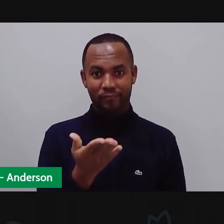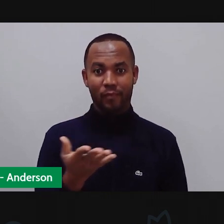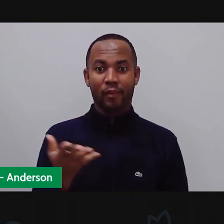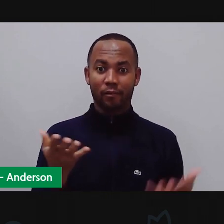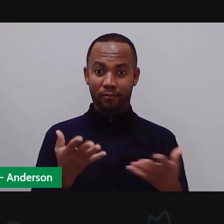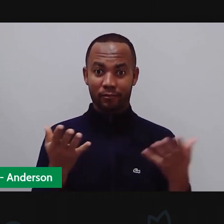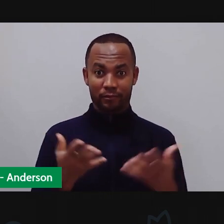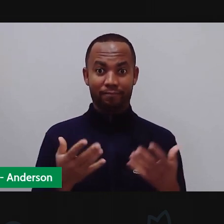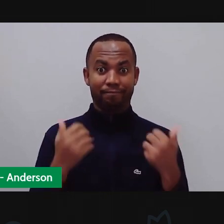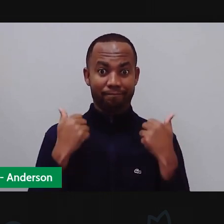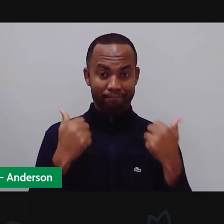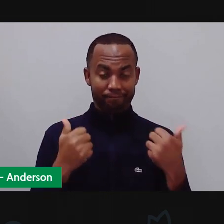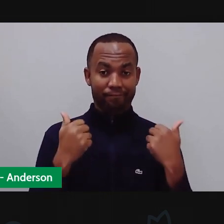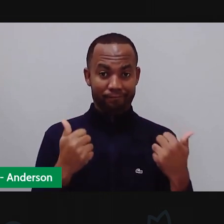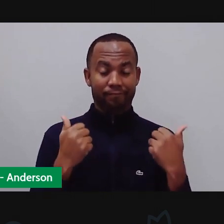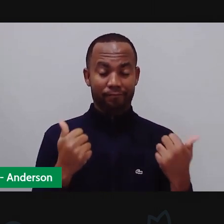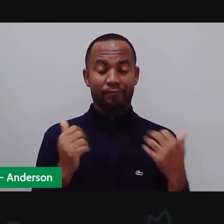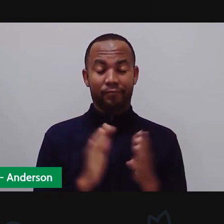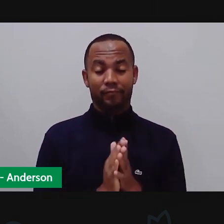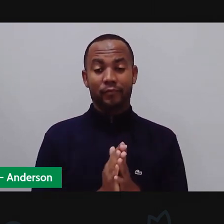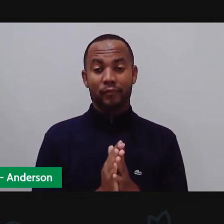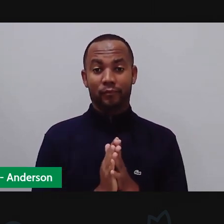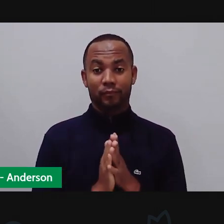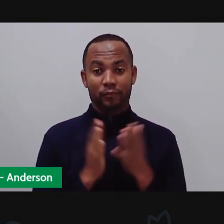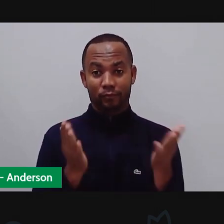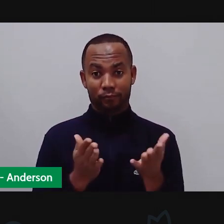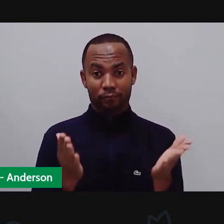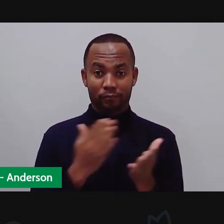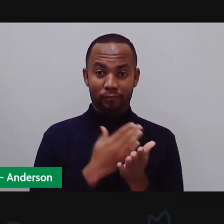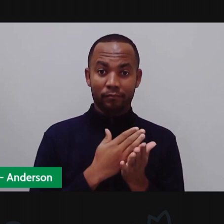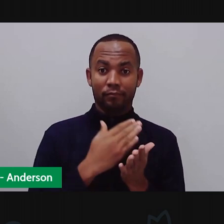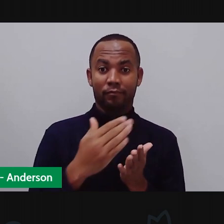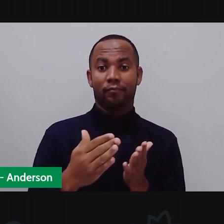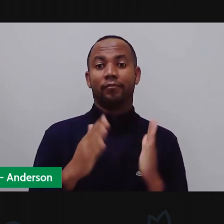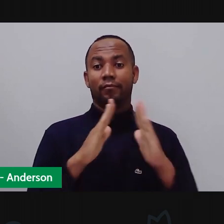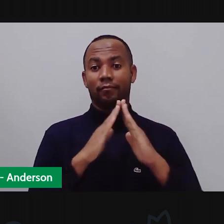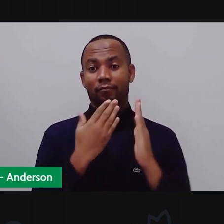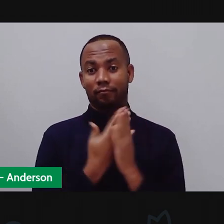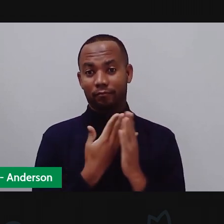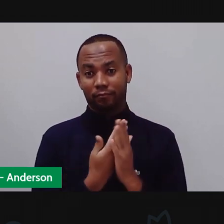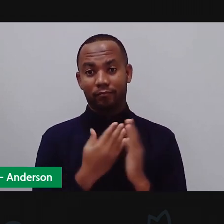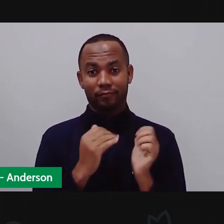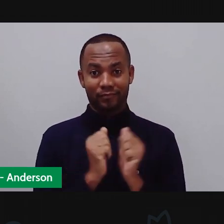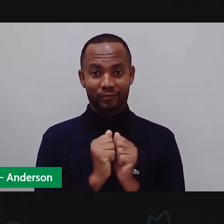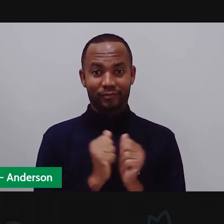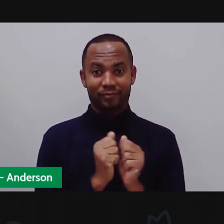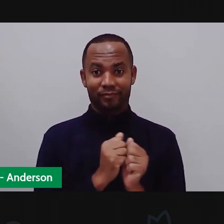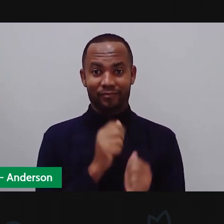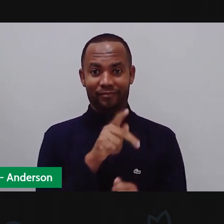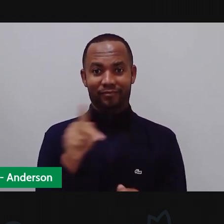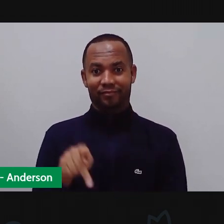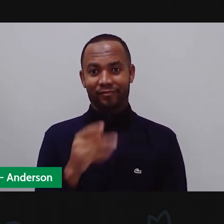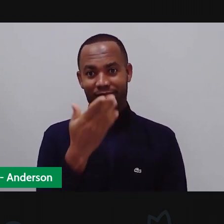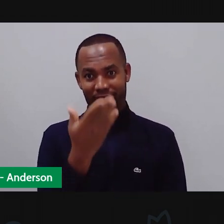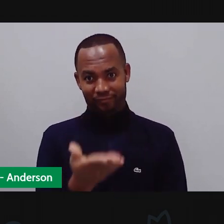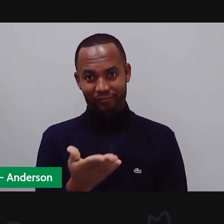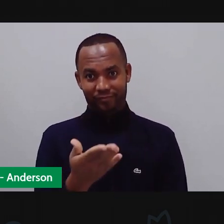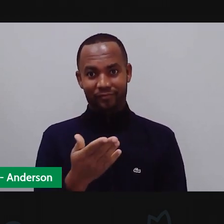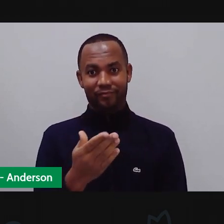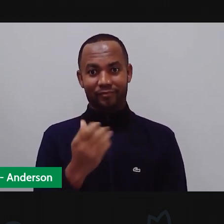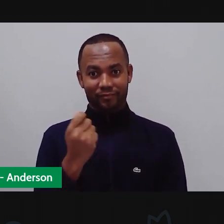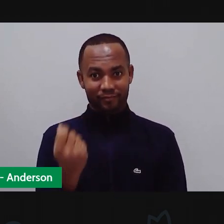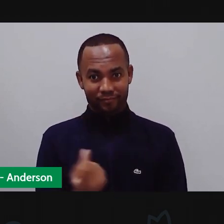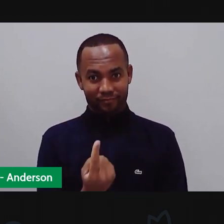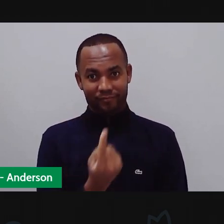maravilhosamente bem né mais um dia de aula aqui né para o Maria e Anderson com vocês nossa aula de